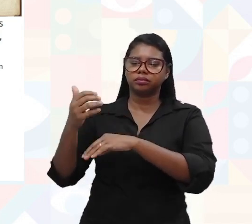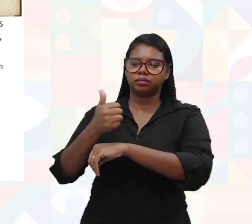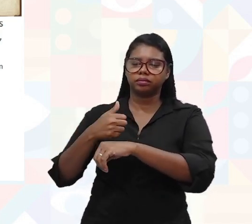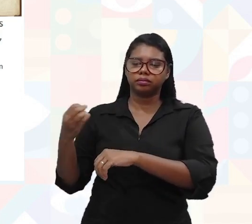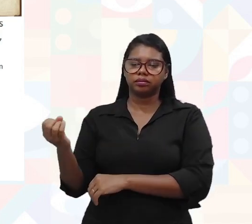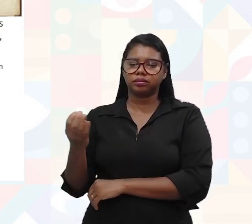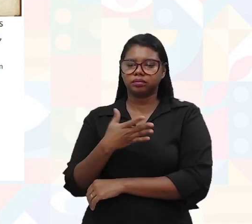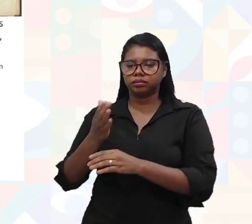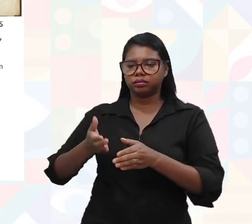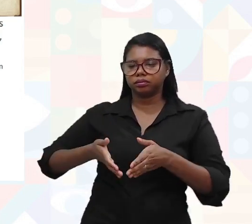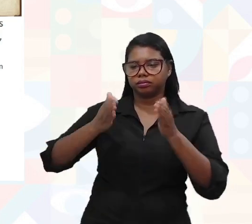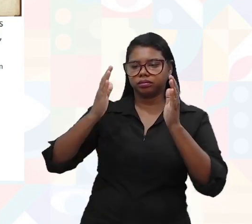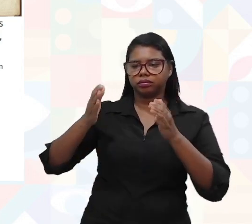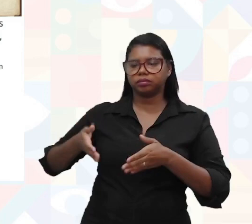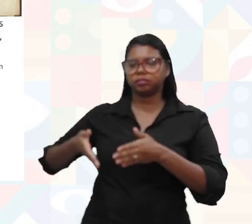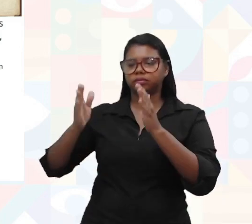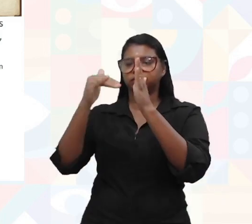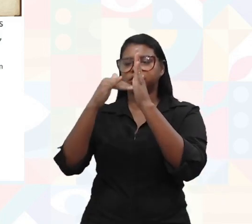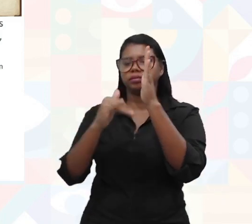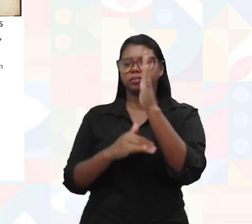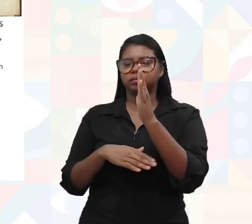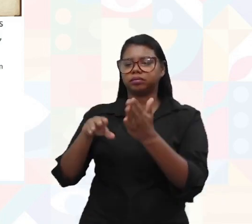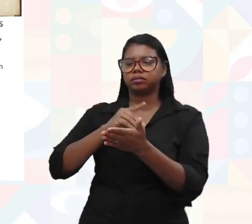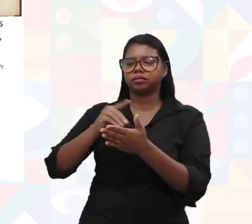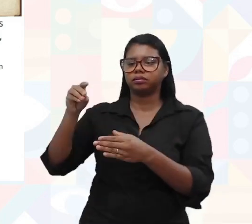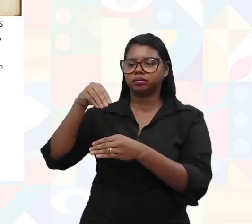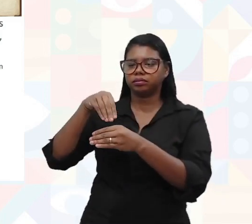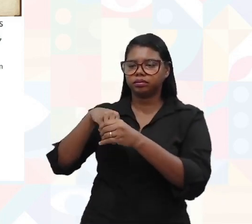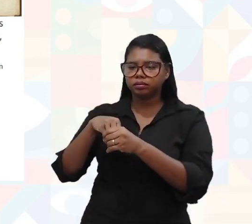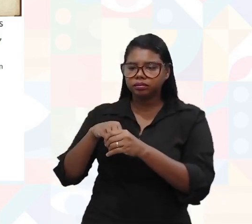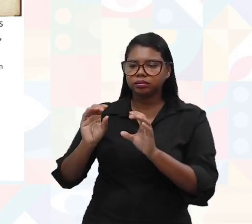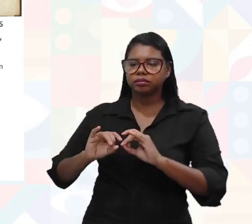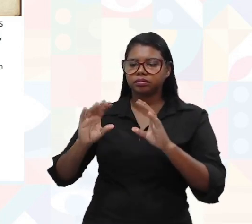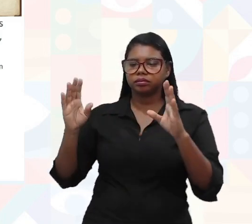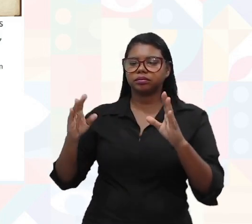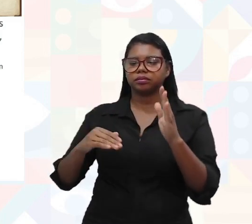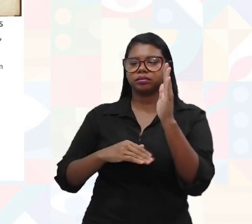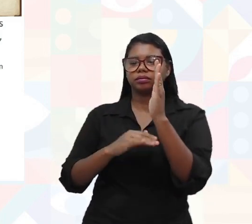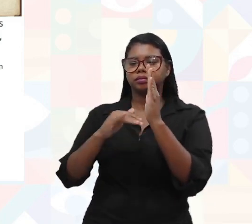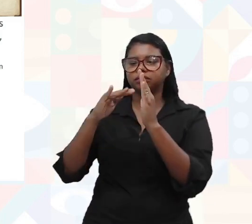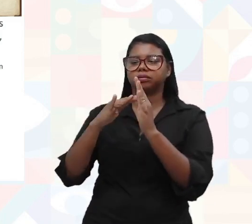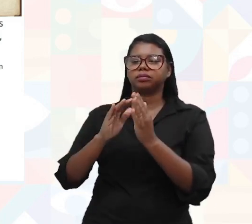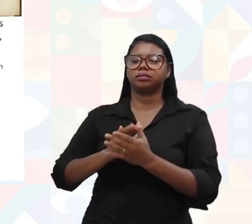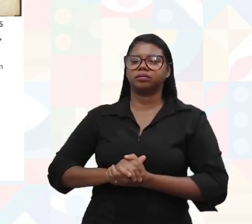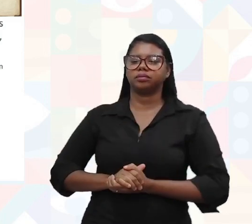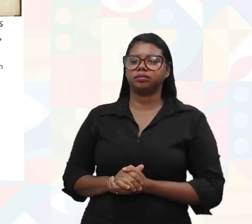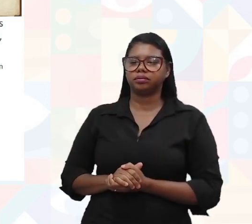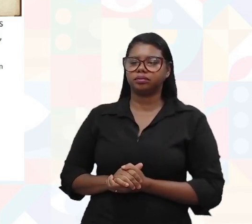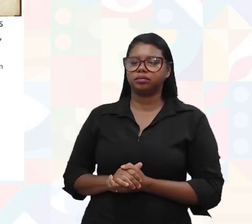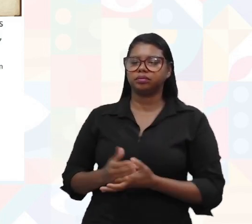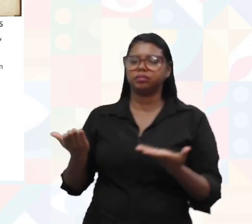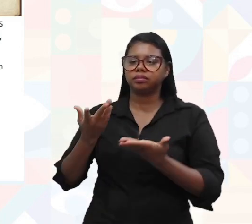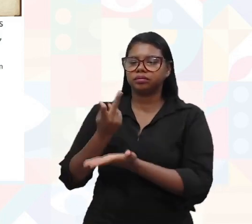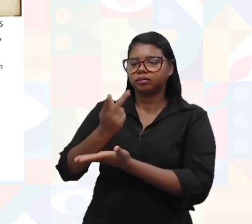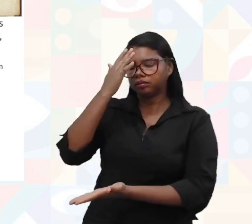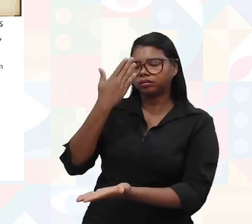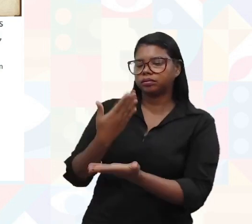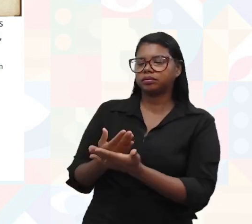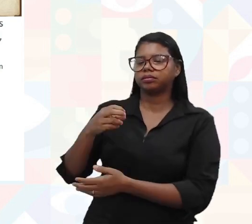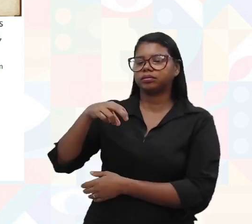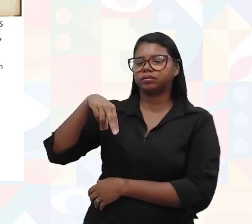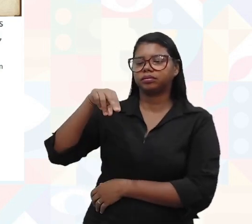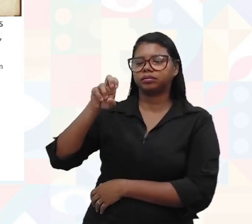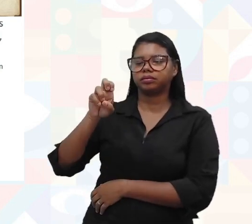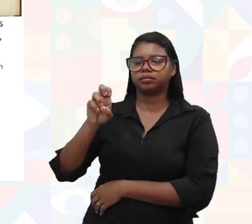novos edifícios, de interiores e de mobiliário. Tudo dentro dessa ideia do neogótico, porque eles achavam que o neogótico era